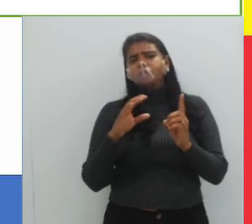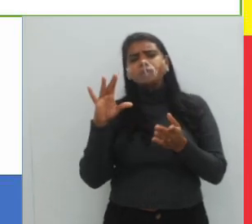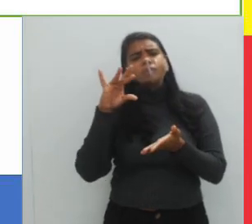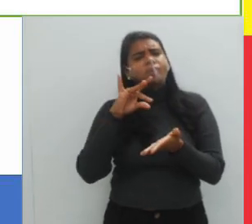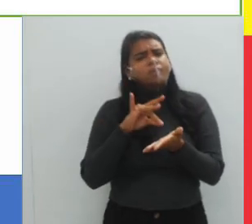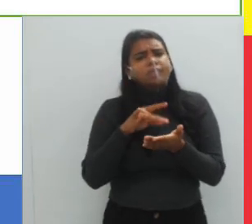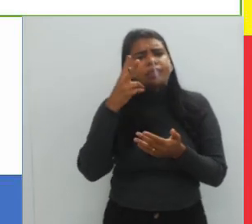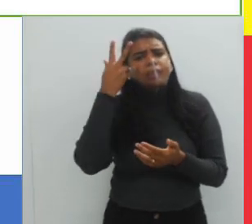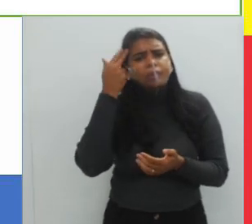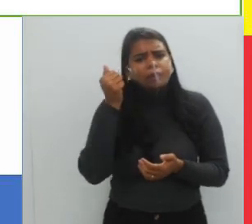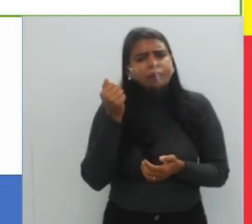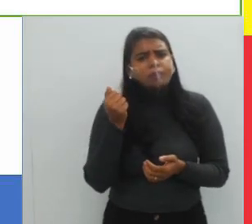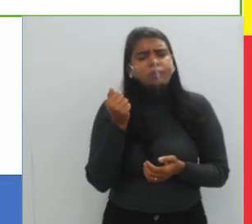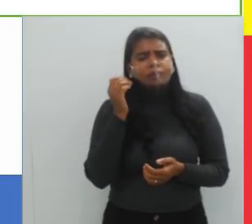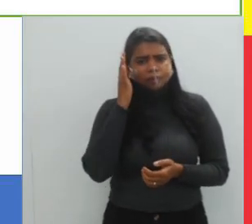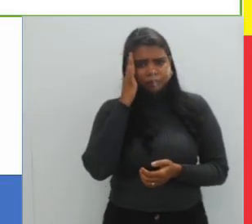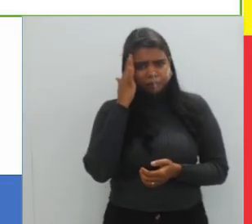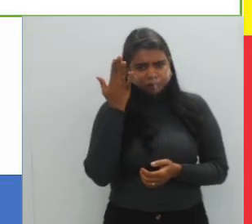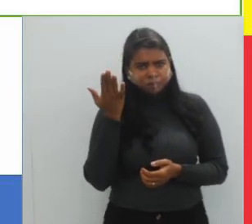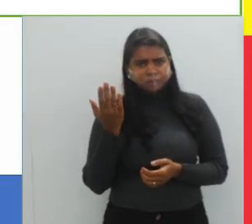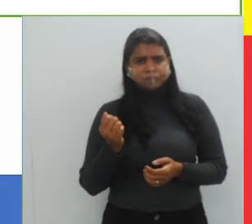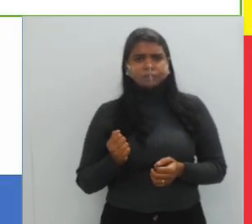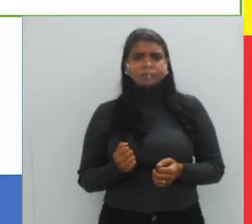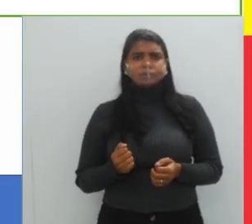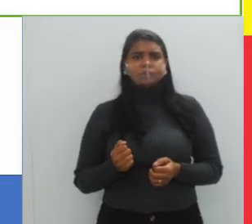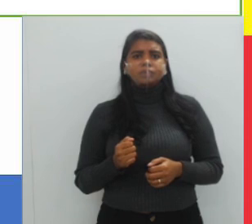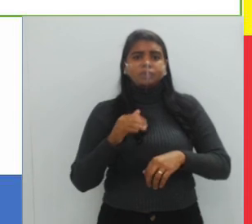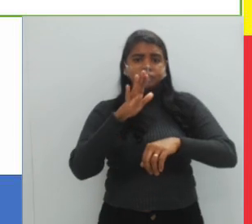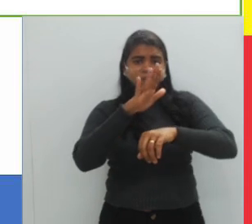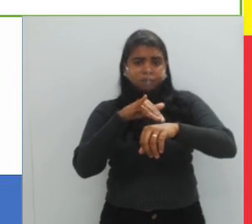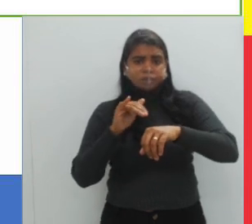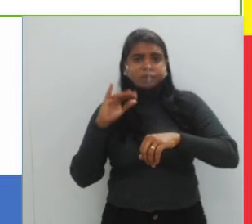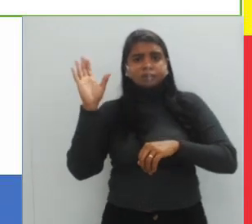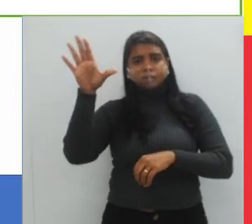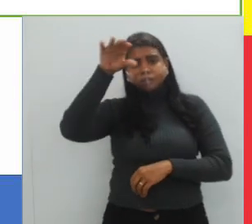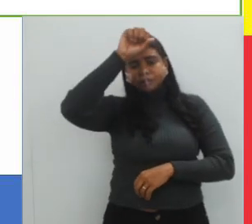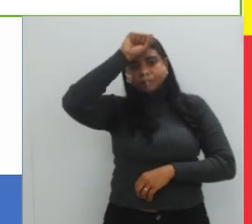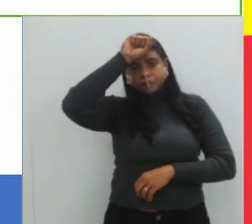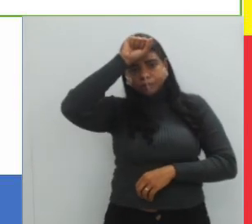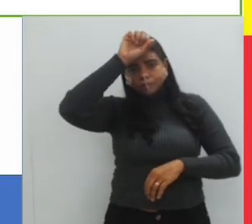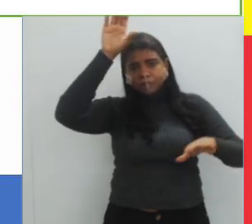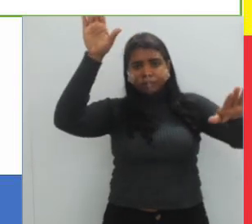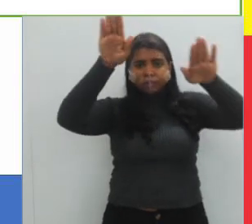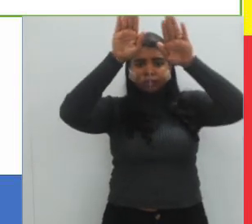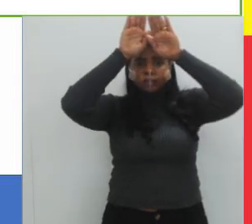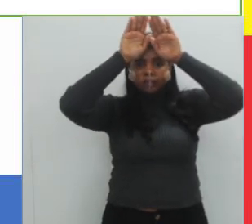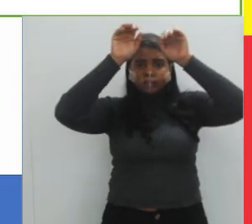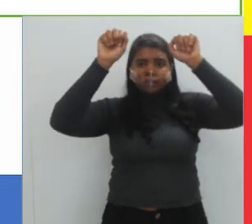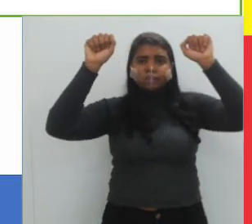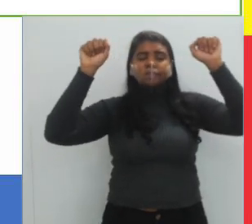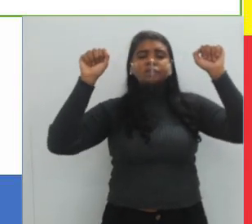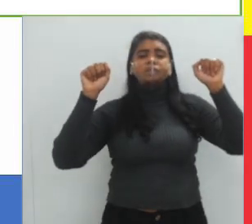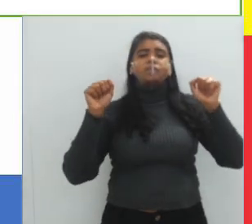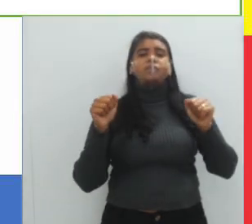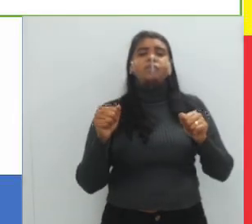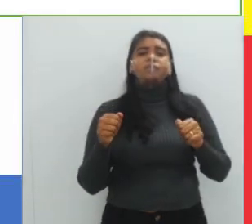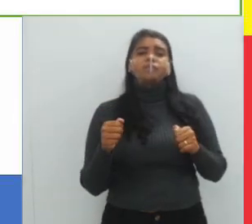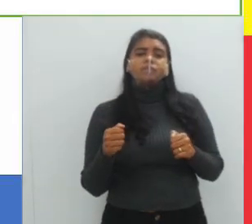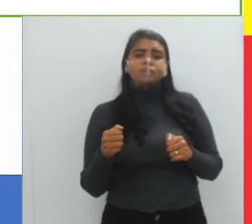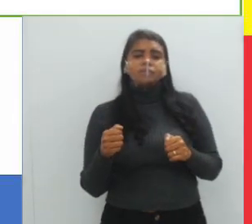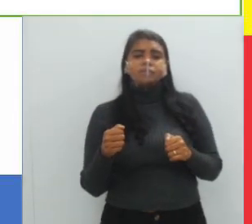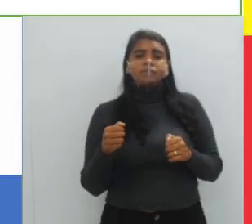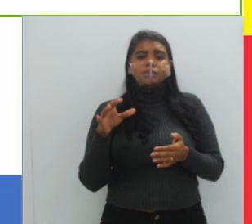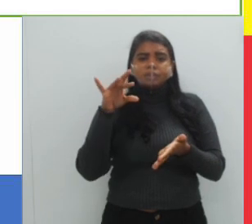sentido é o mesmo. Qual é o sentido? Ou seja, chamar as entidades que vão ser trabalhadas, garantir